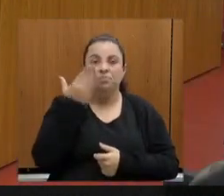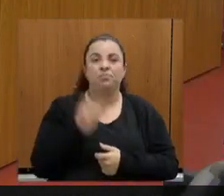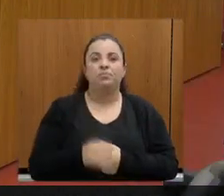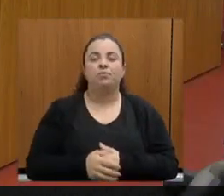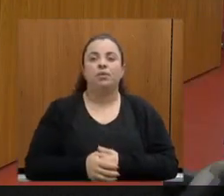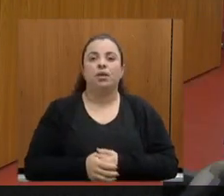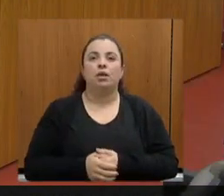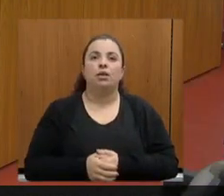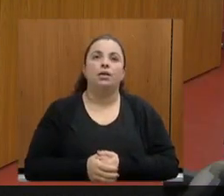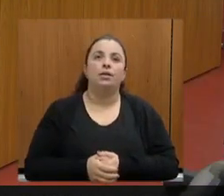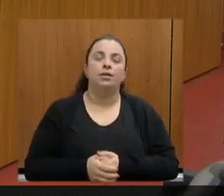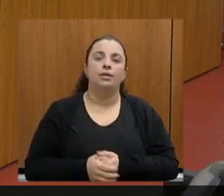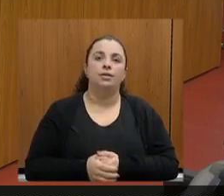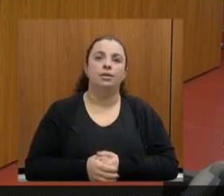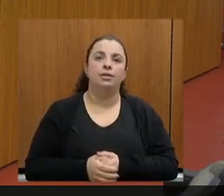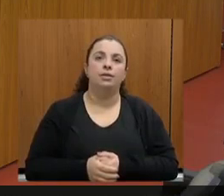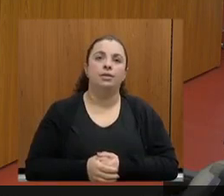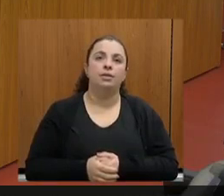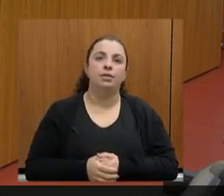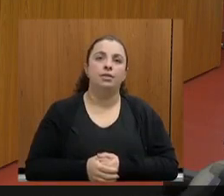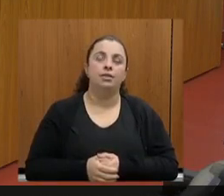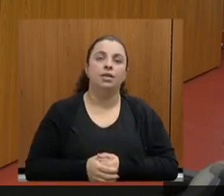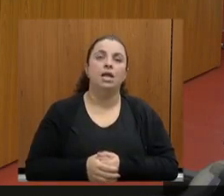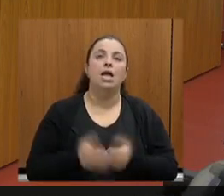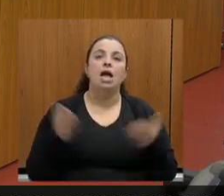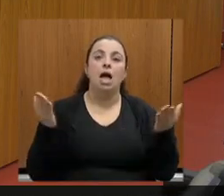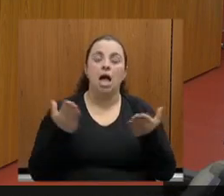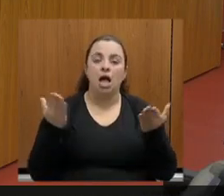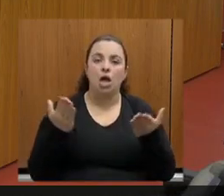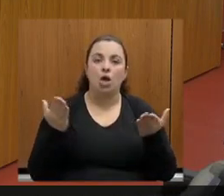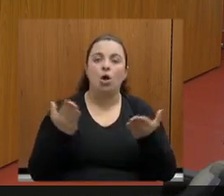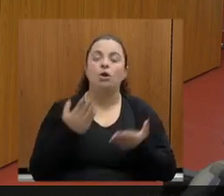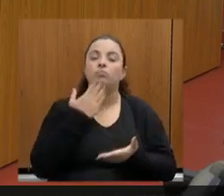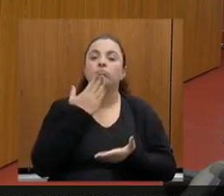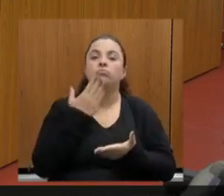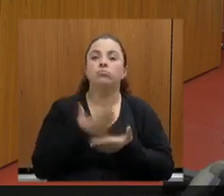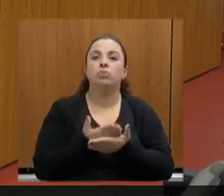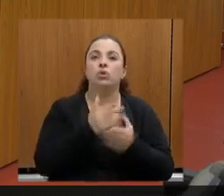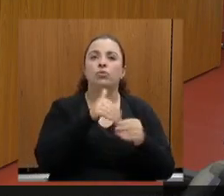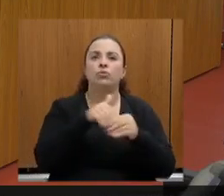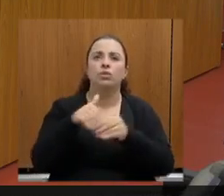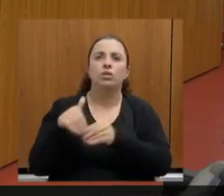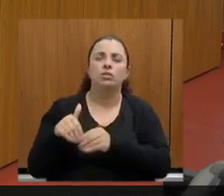vamos aqui colocar os requerimentos em votação